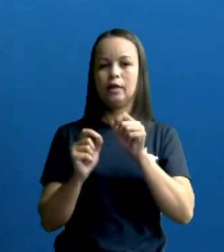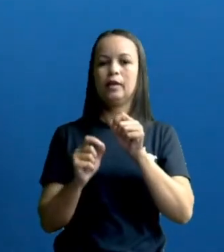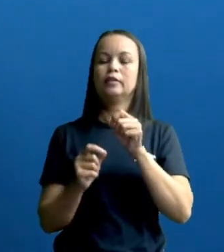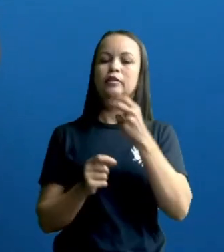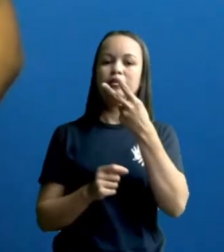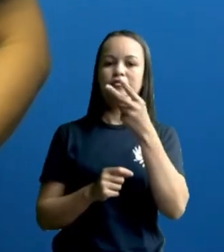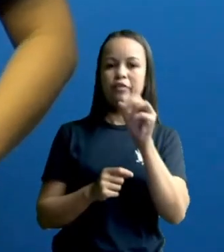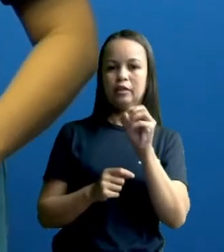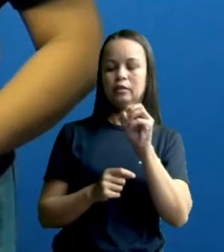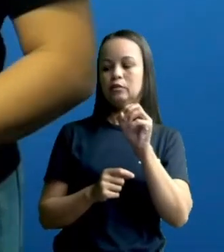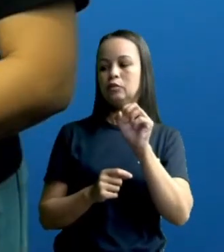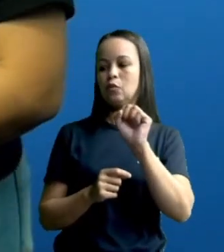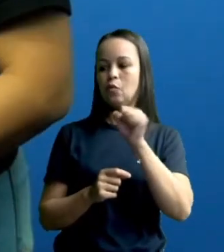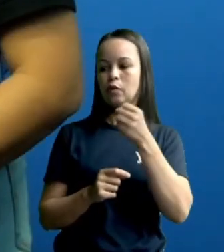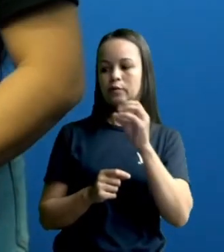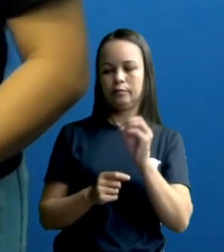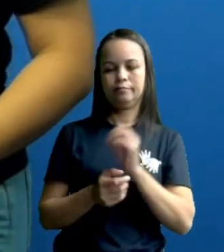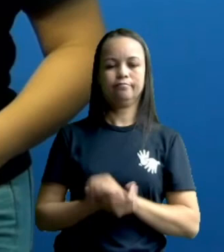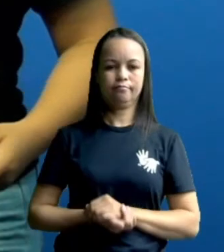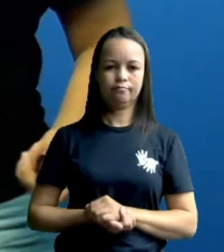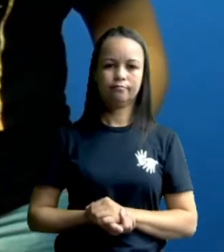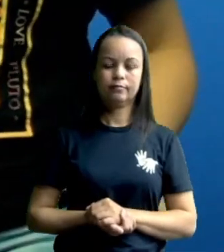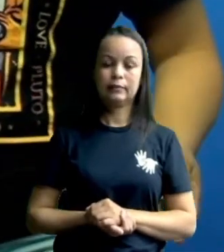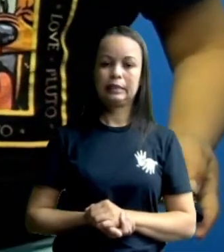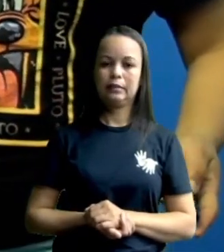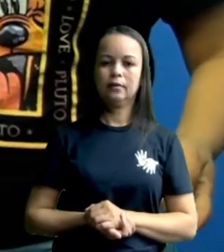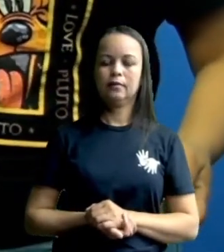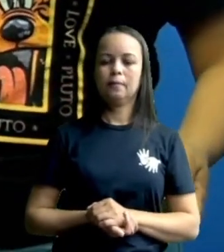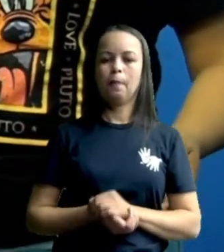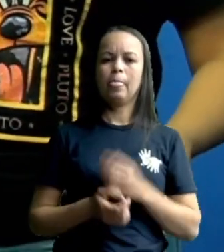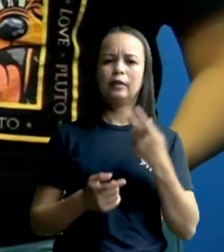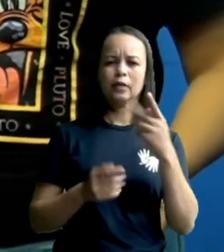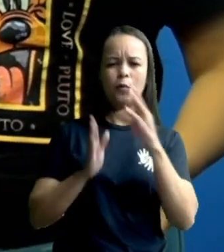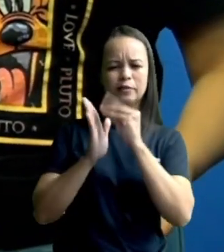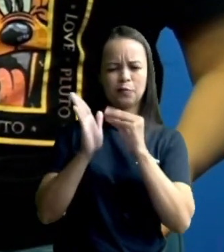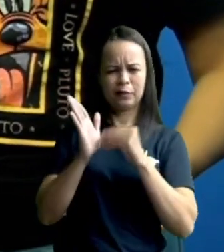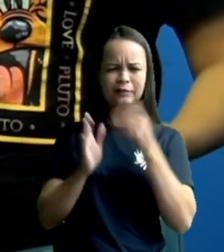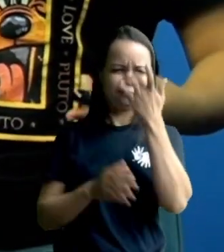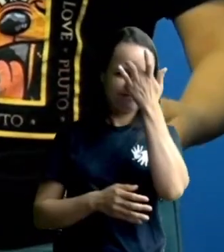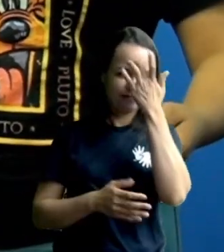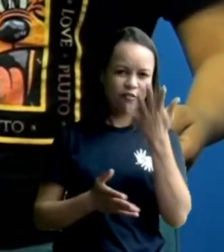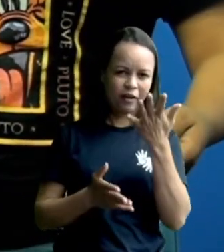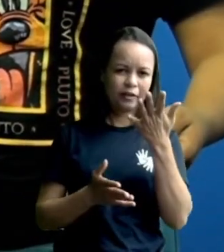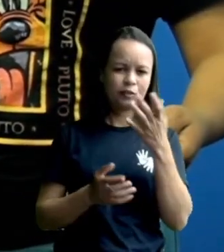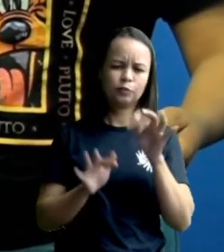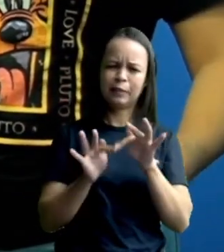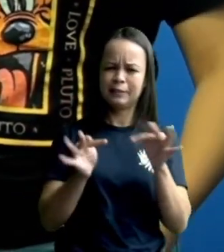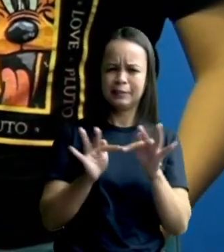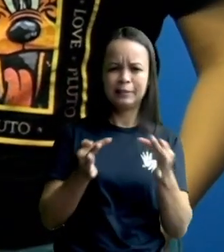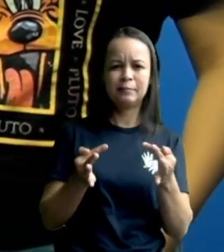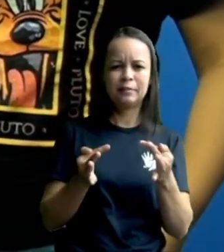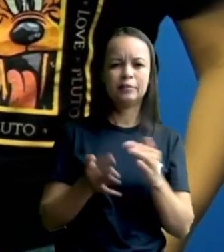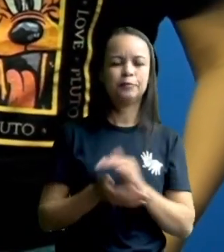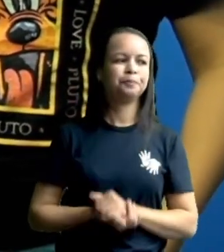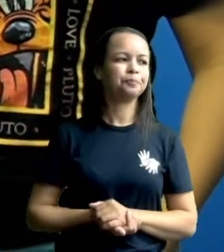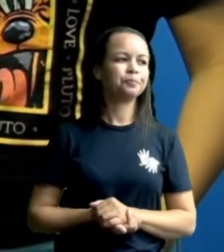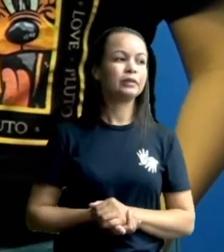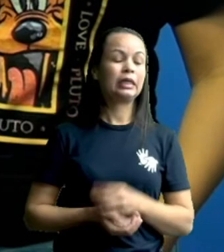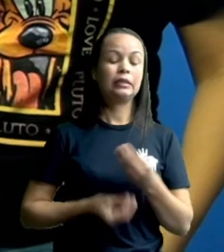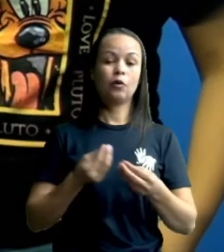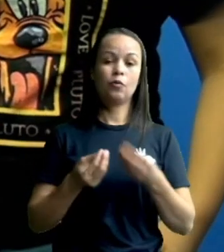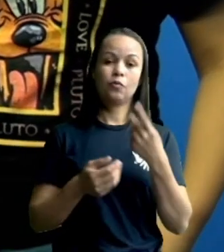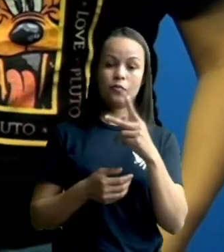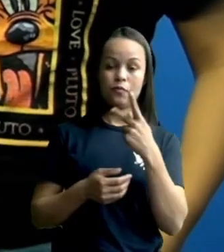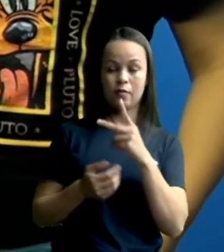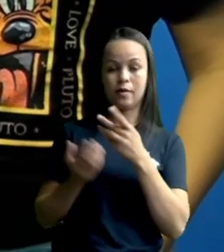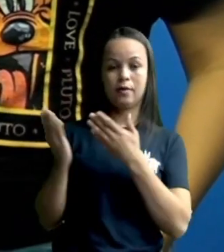Tá certo, gente? Então, esse conteúdo não é fácil? Não é simples? Então, com ele é só